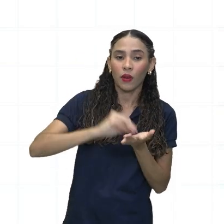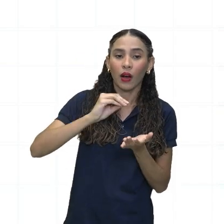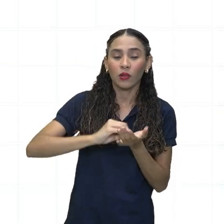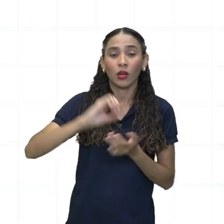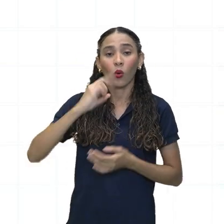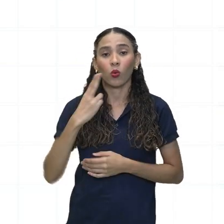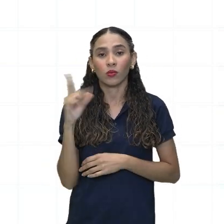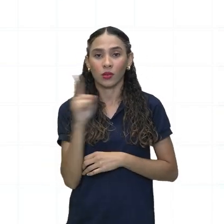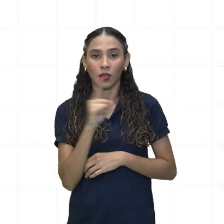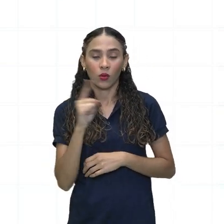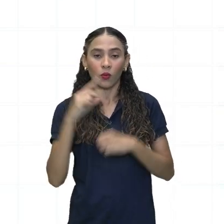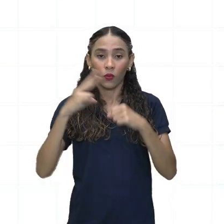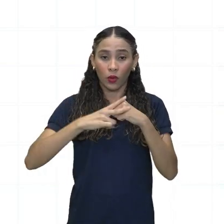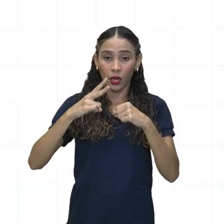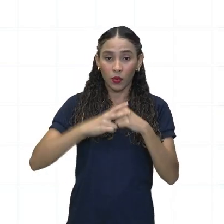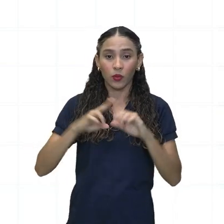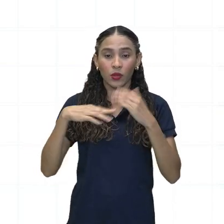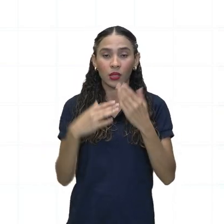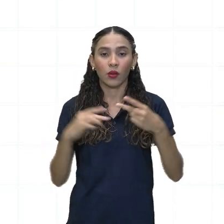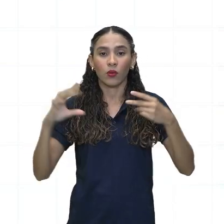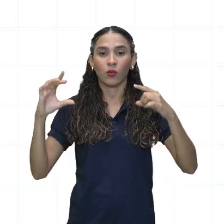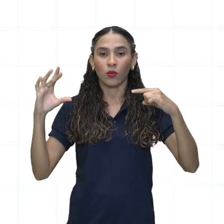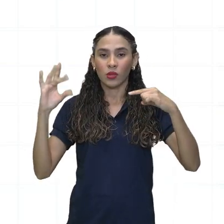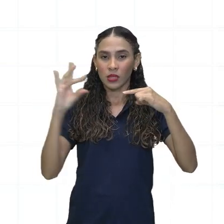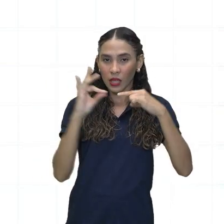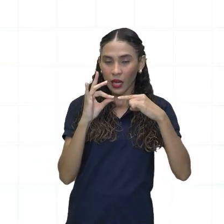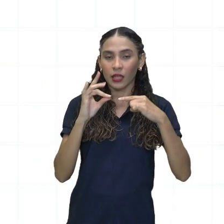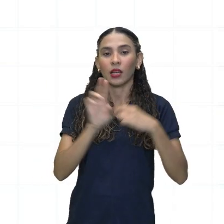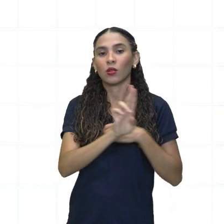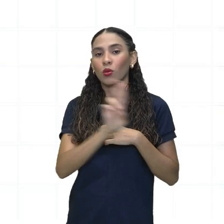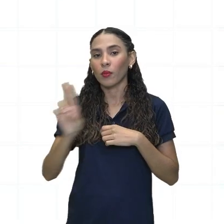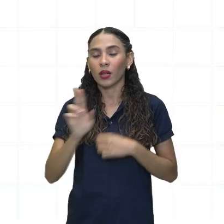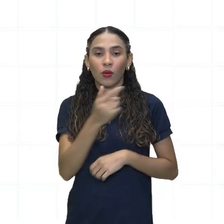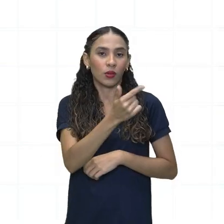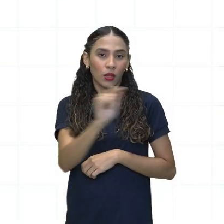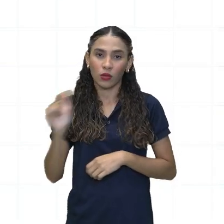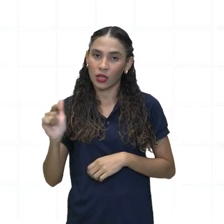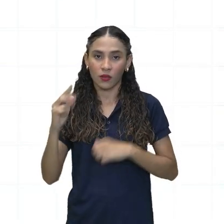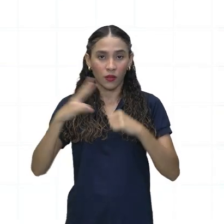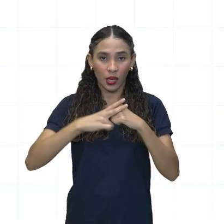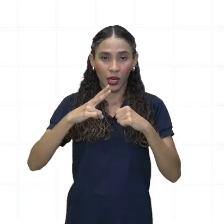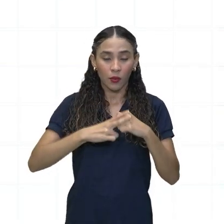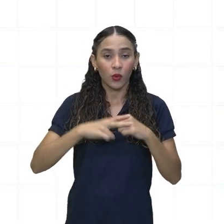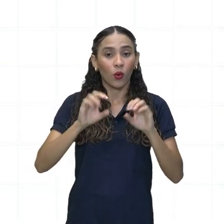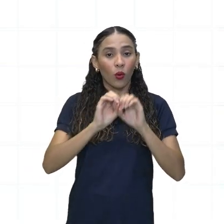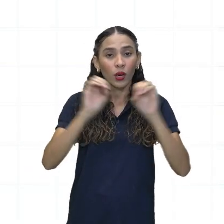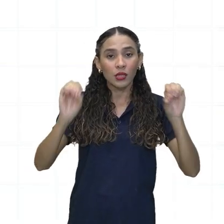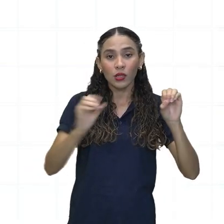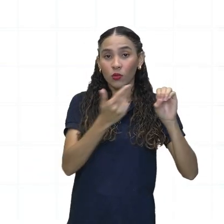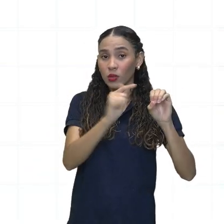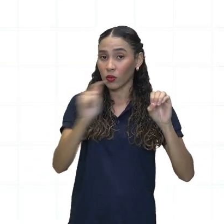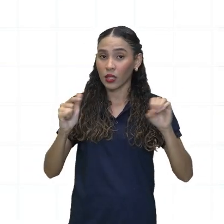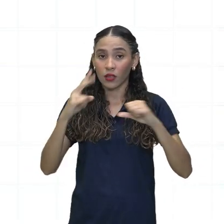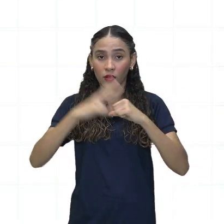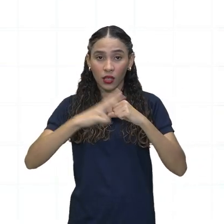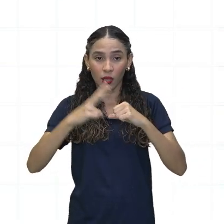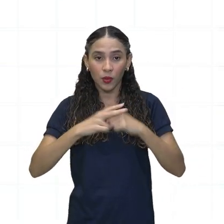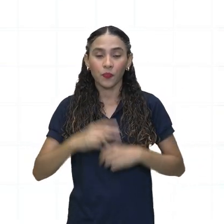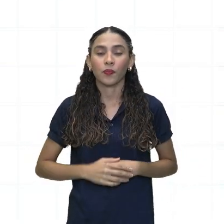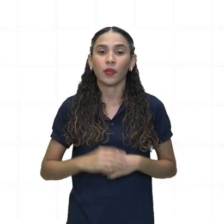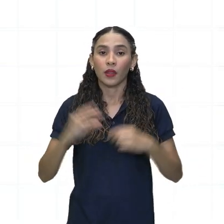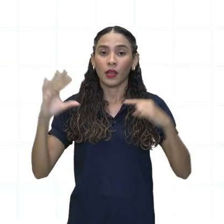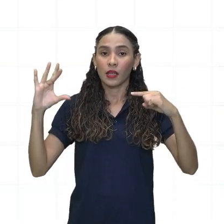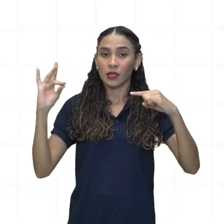verbo. Desse modo, o sintagma nominal não possui o verbo, é a parte da oração onde não está o verbo. E o